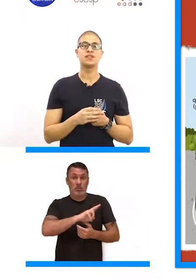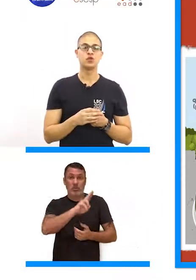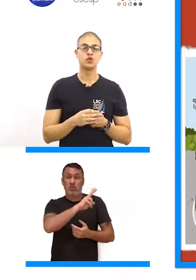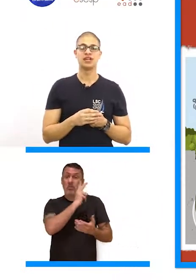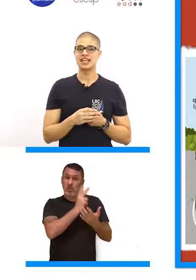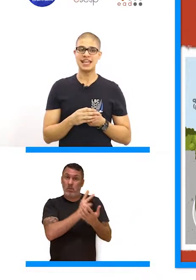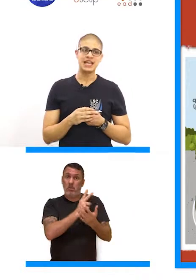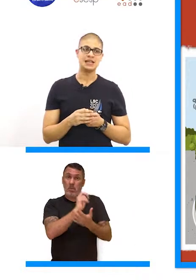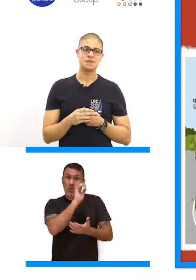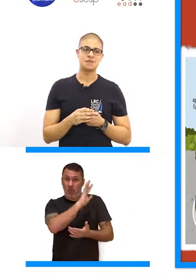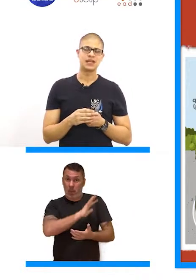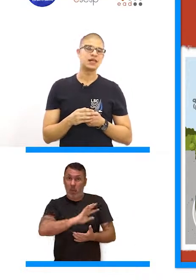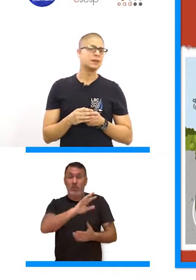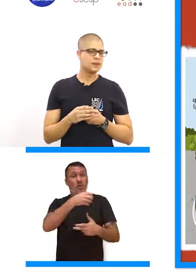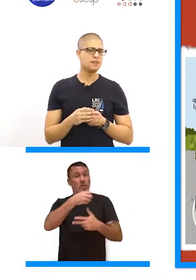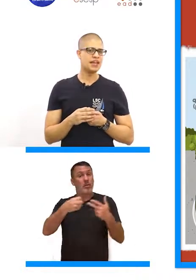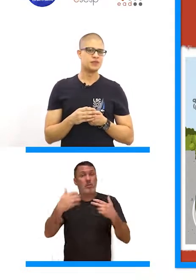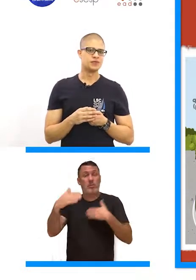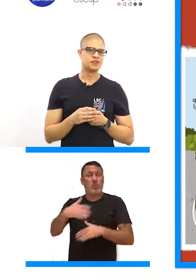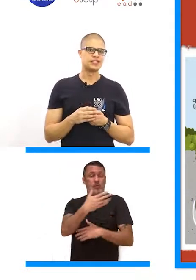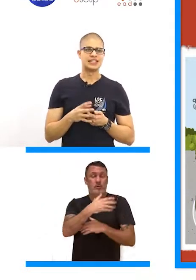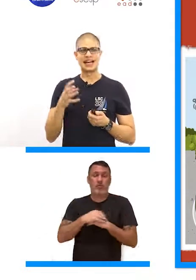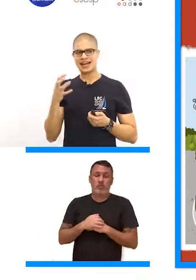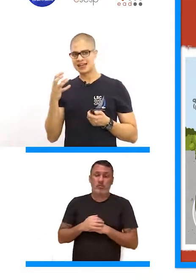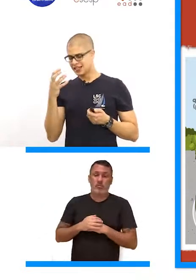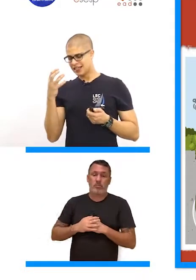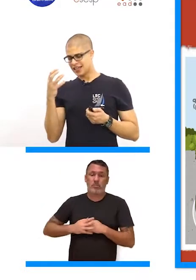prova do Enem. Primeiro,